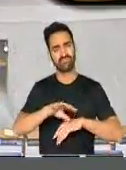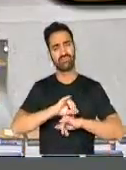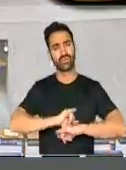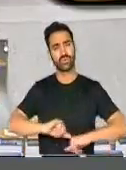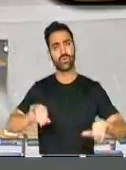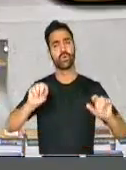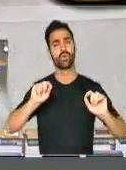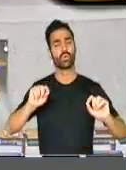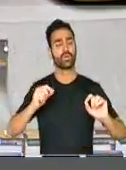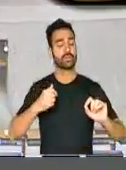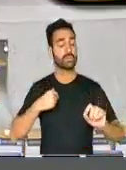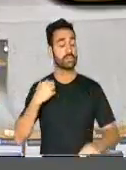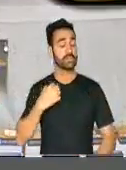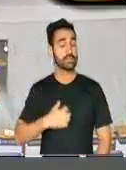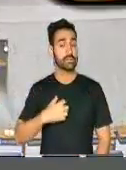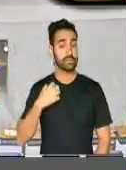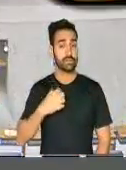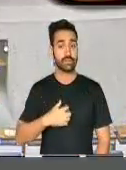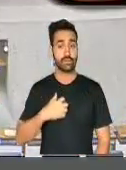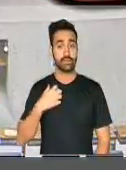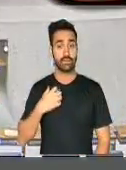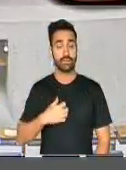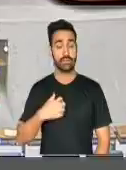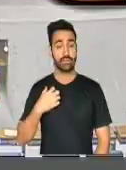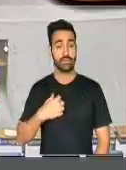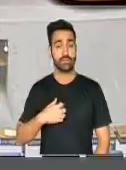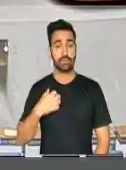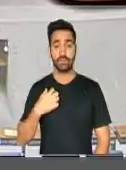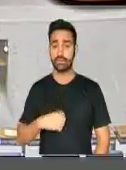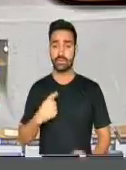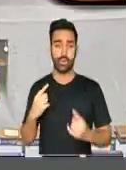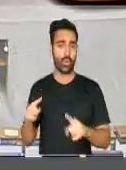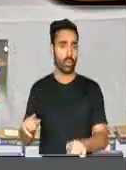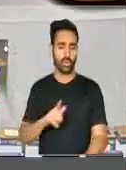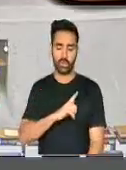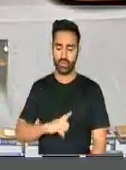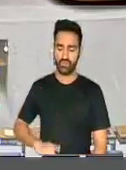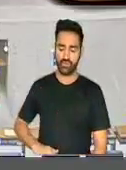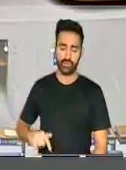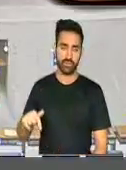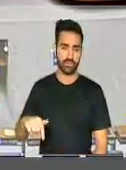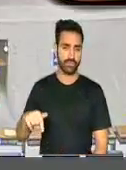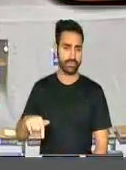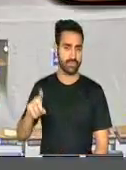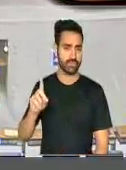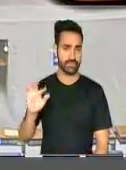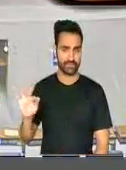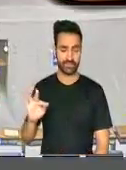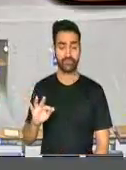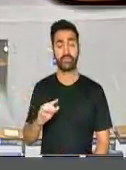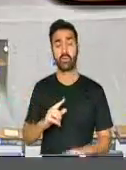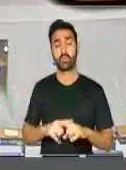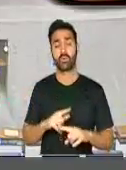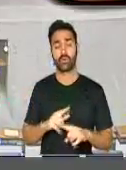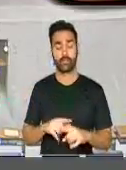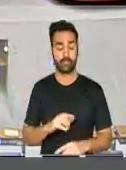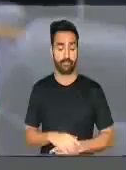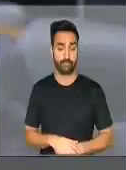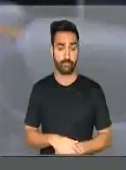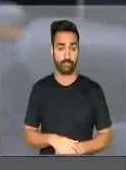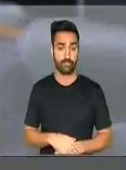minha indignação com o governador do Distrito Federal, que ao longo